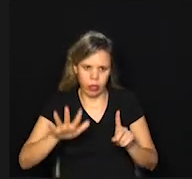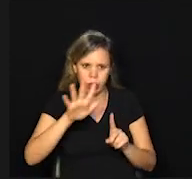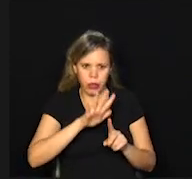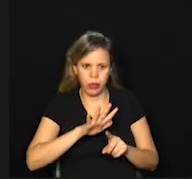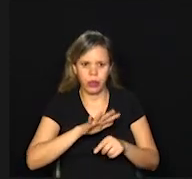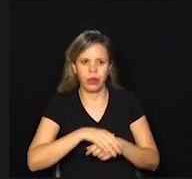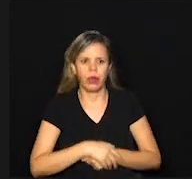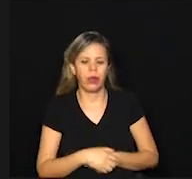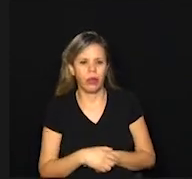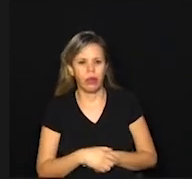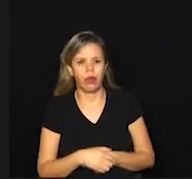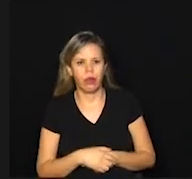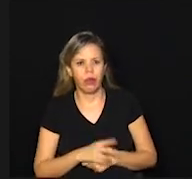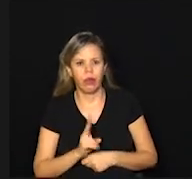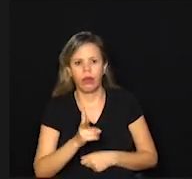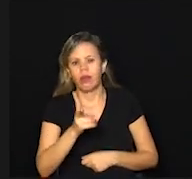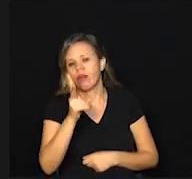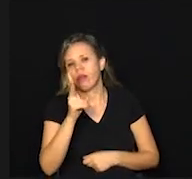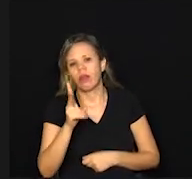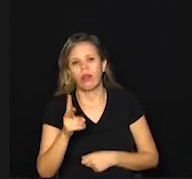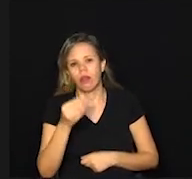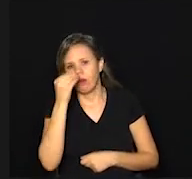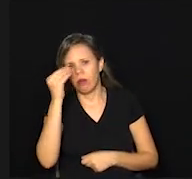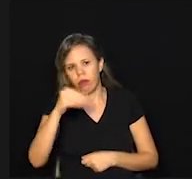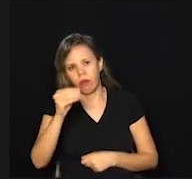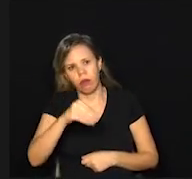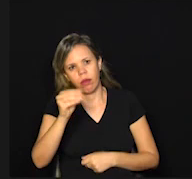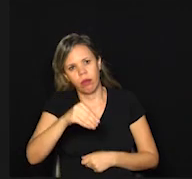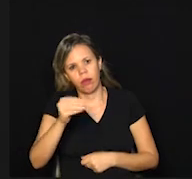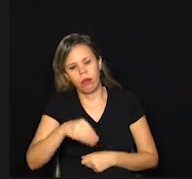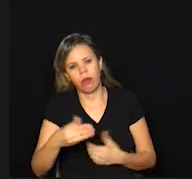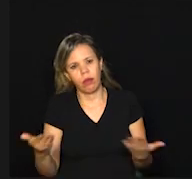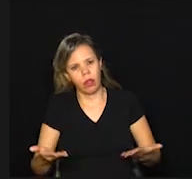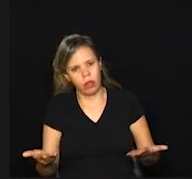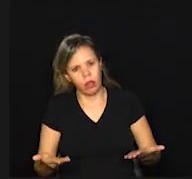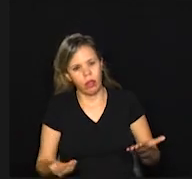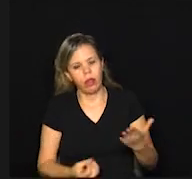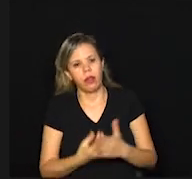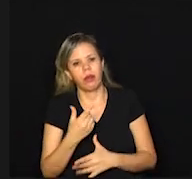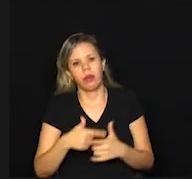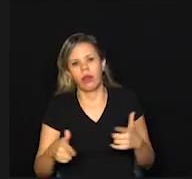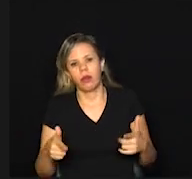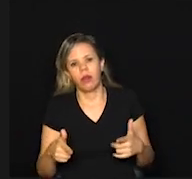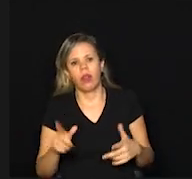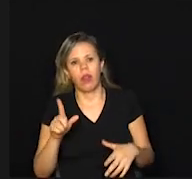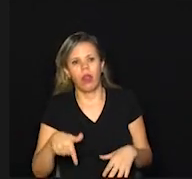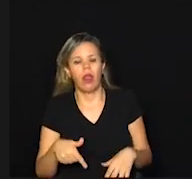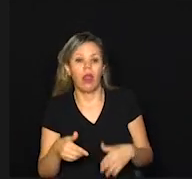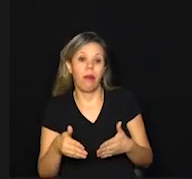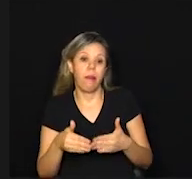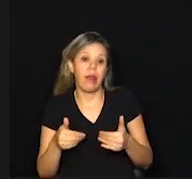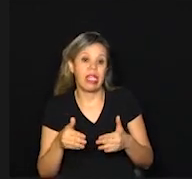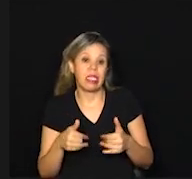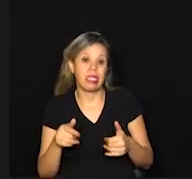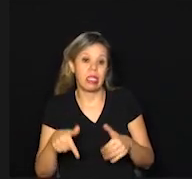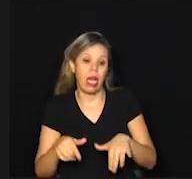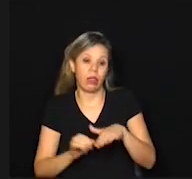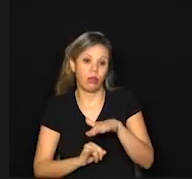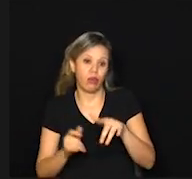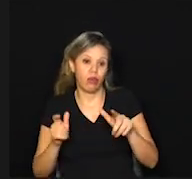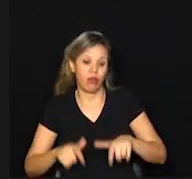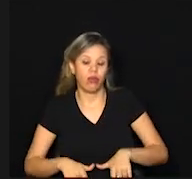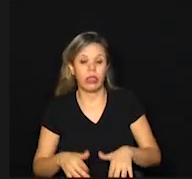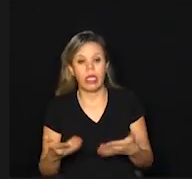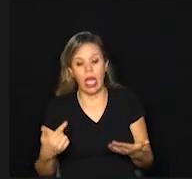e segue no mesmo descaso dos nossos o nosso caso né que é via acomodado é enquanto